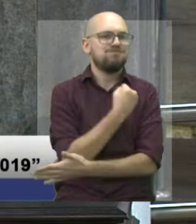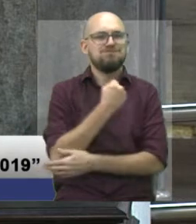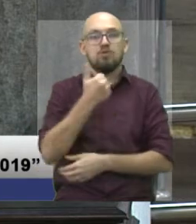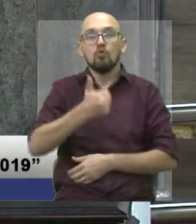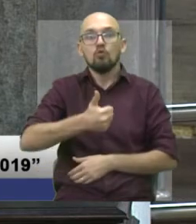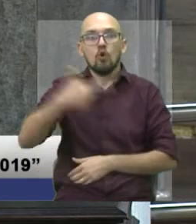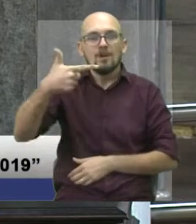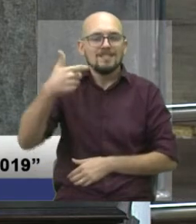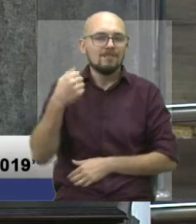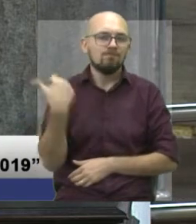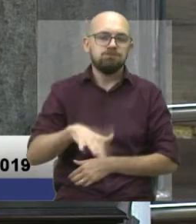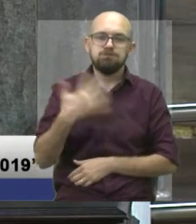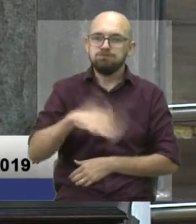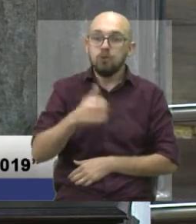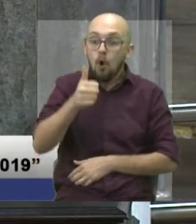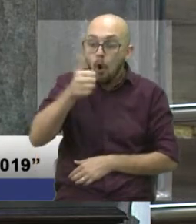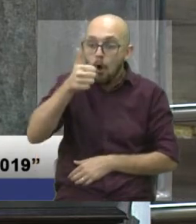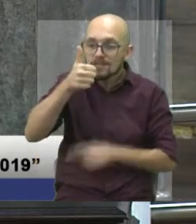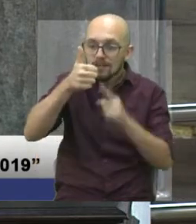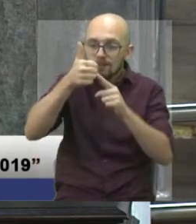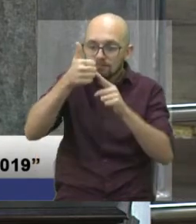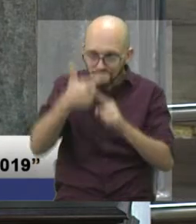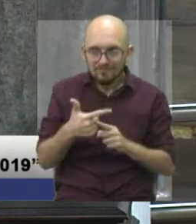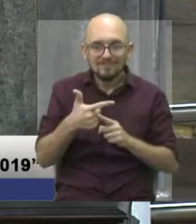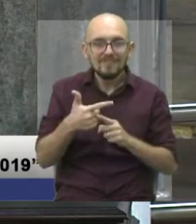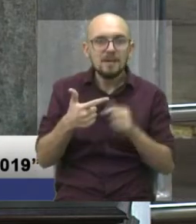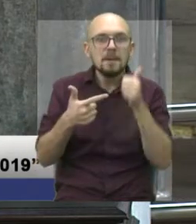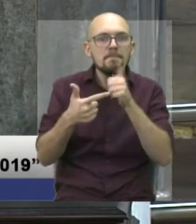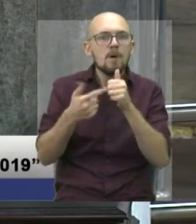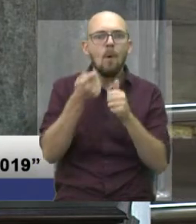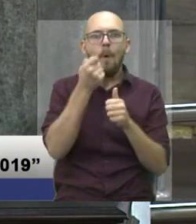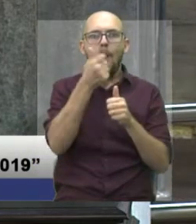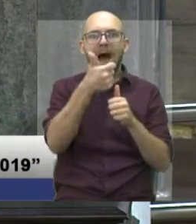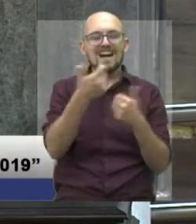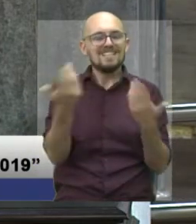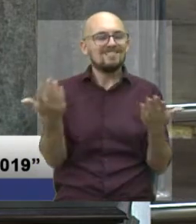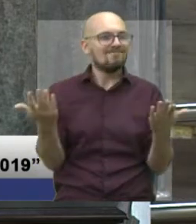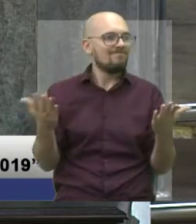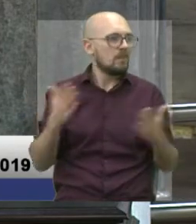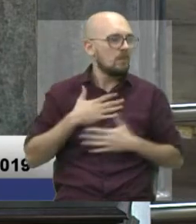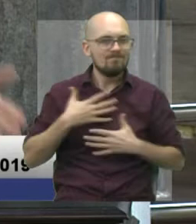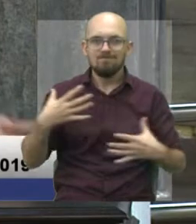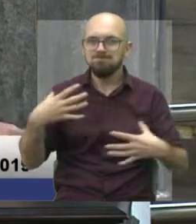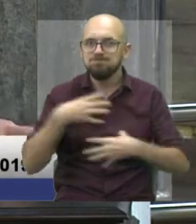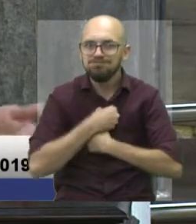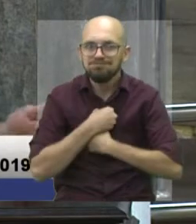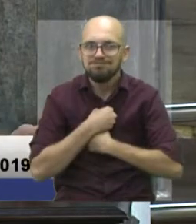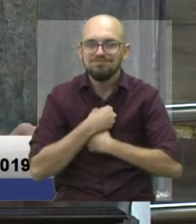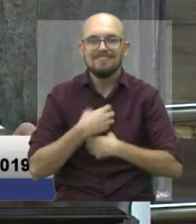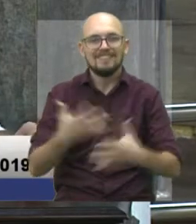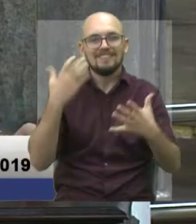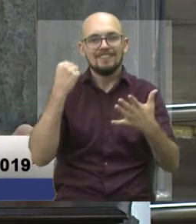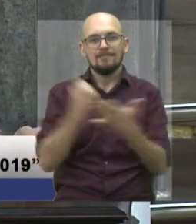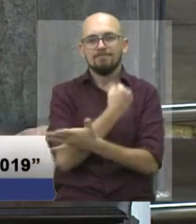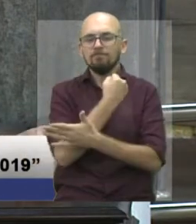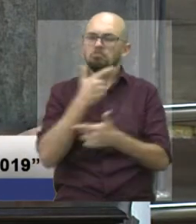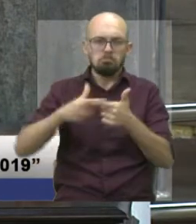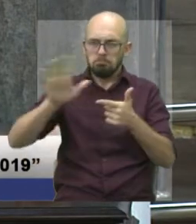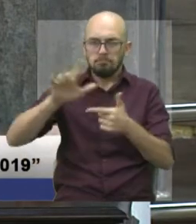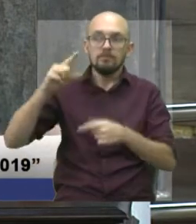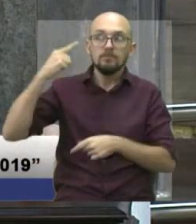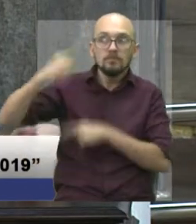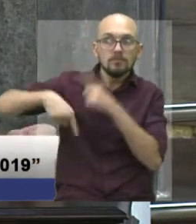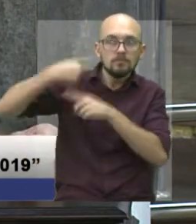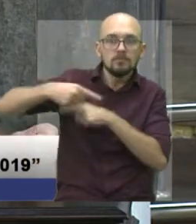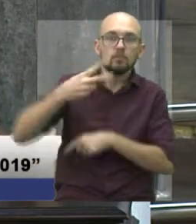mexeu no brilho, né? Mexeu no orgulho do professor aqui. Então a gente foi lá, trabalhando novamente, no ano de 2016, conseguimos essa